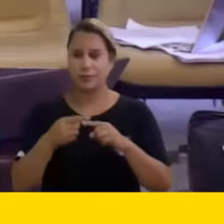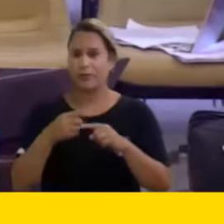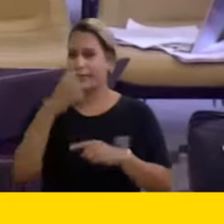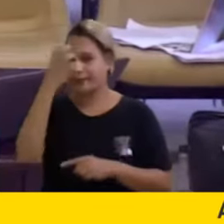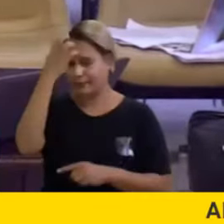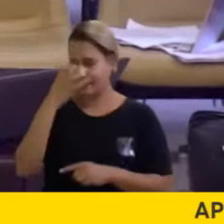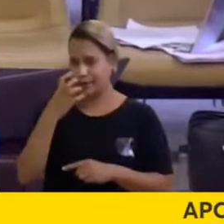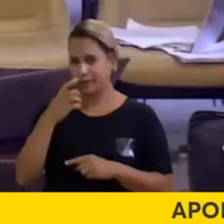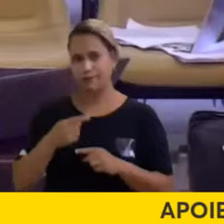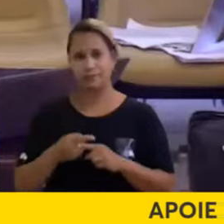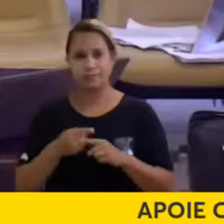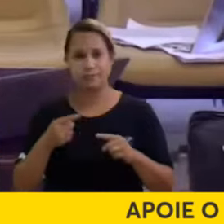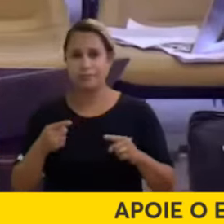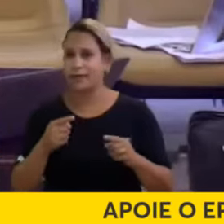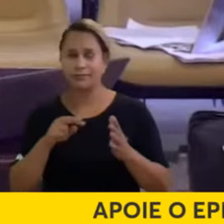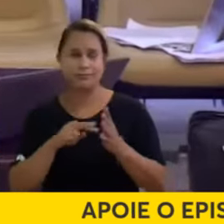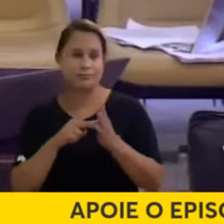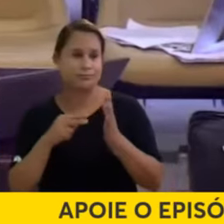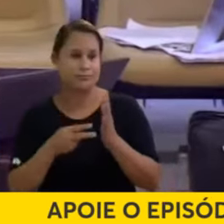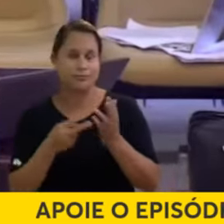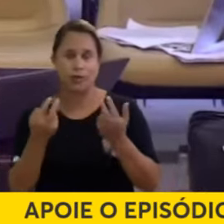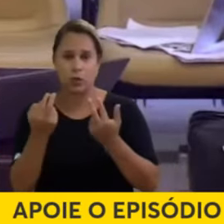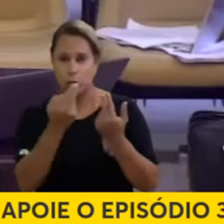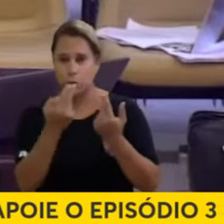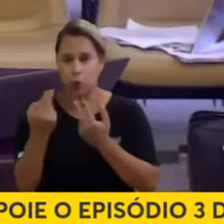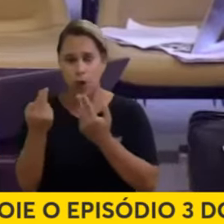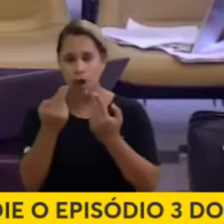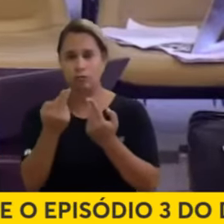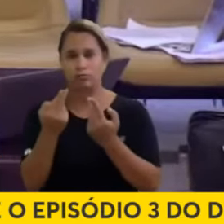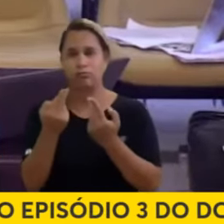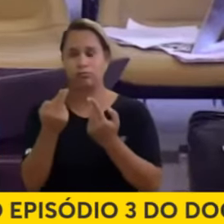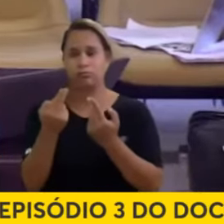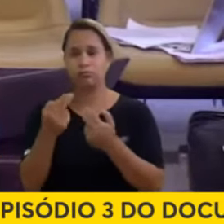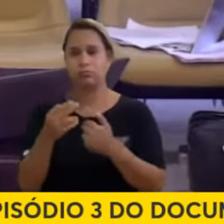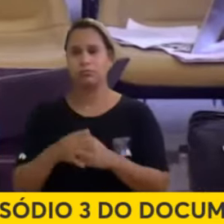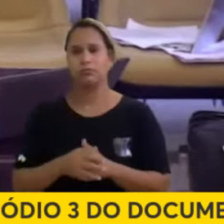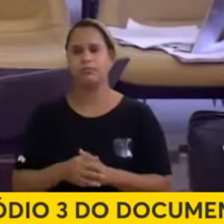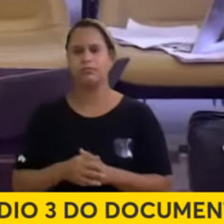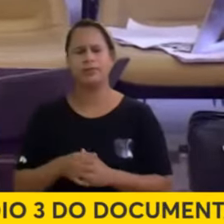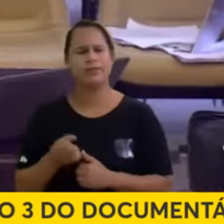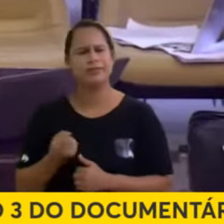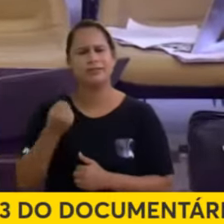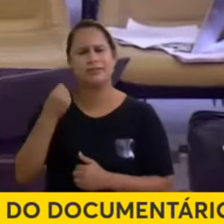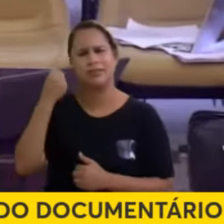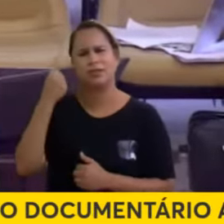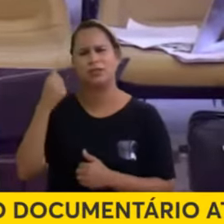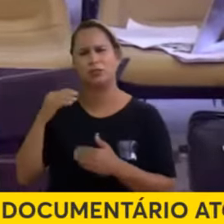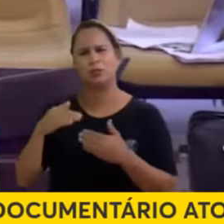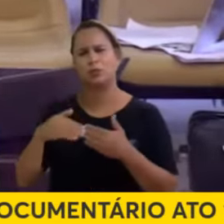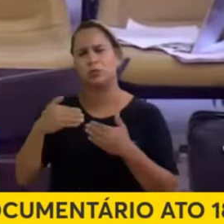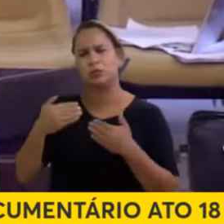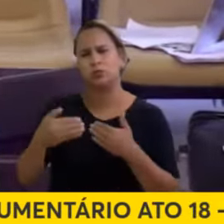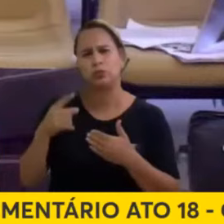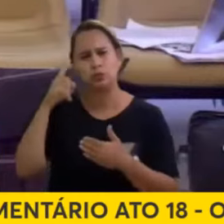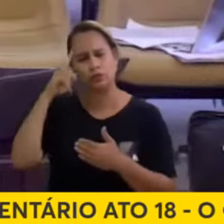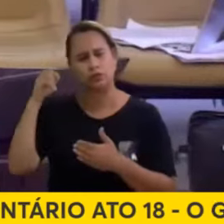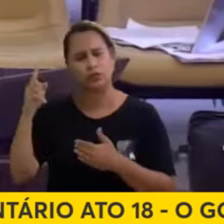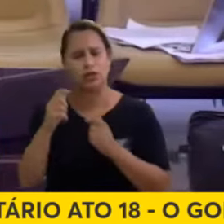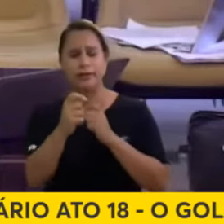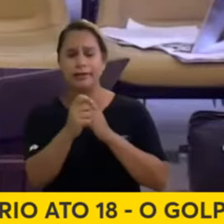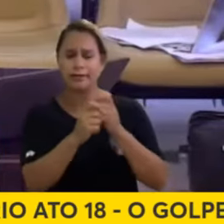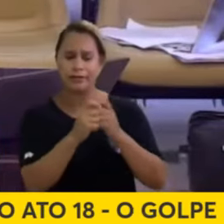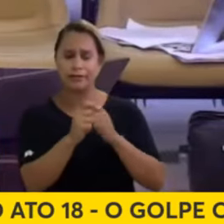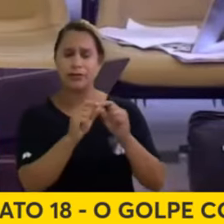chamar bom estranhamente nos últimos dias né nessas entrevistas eh o